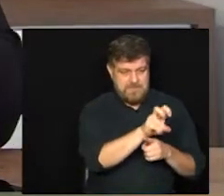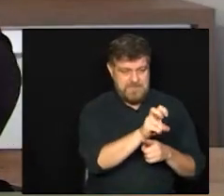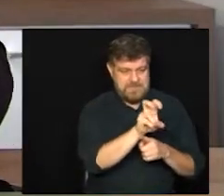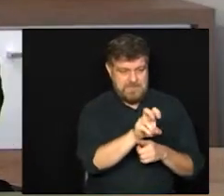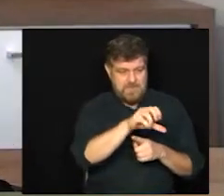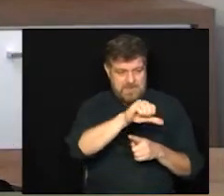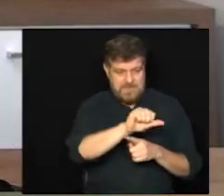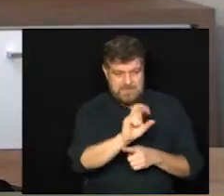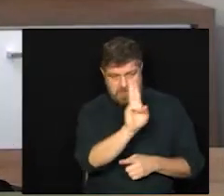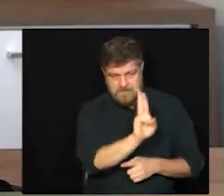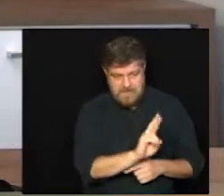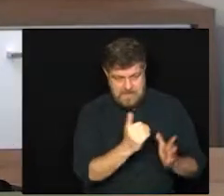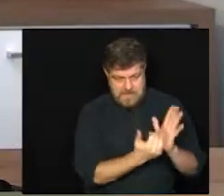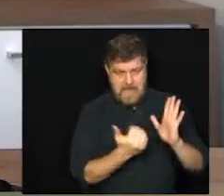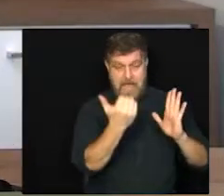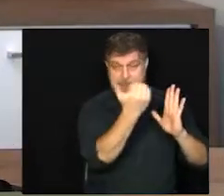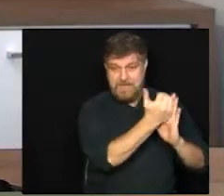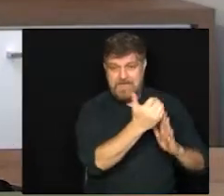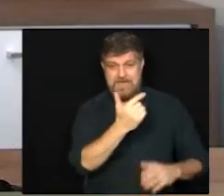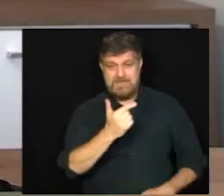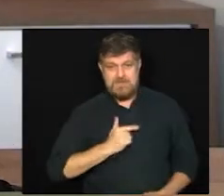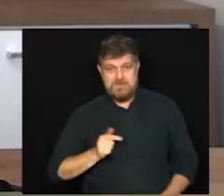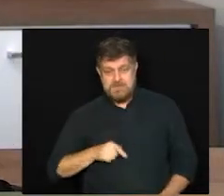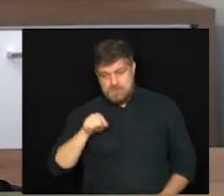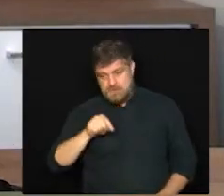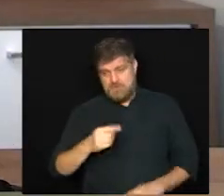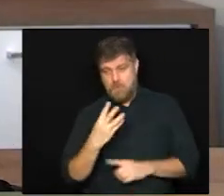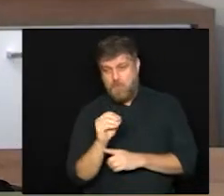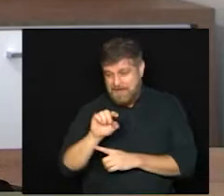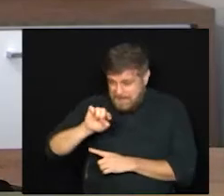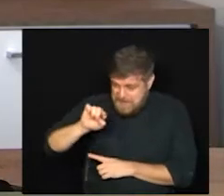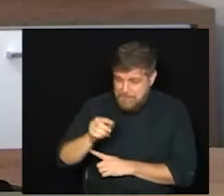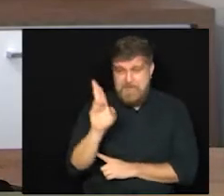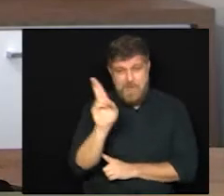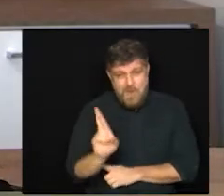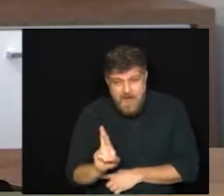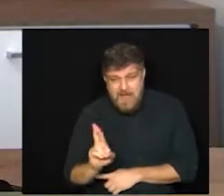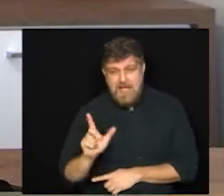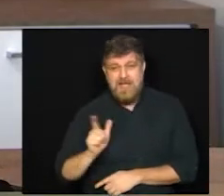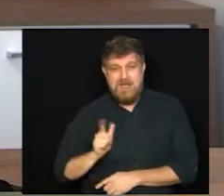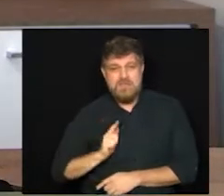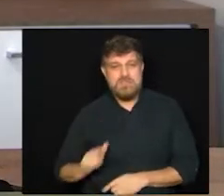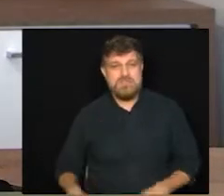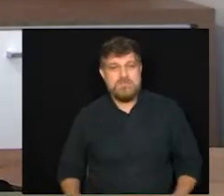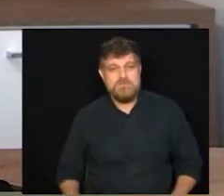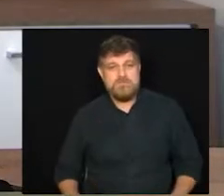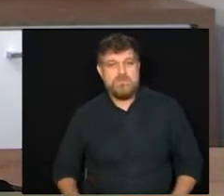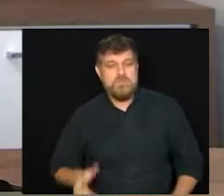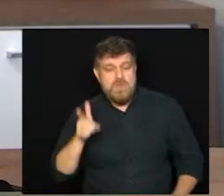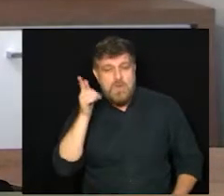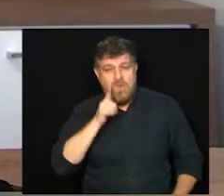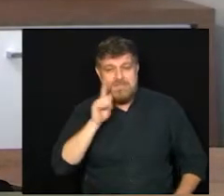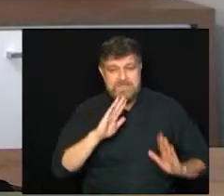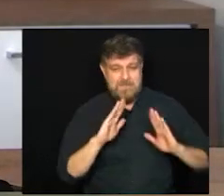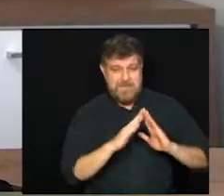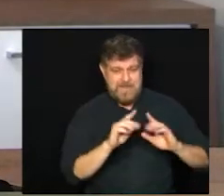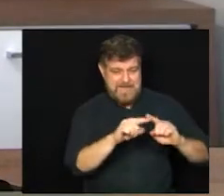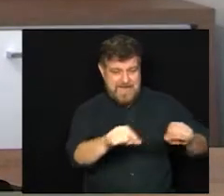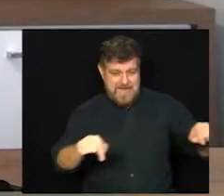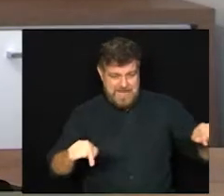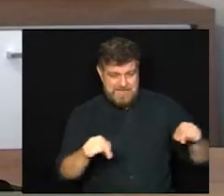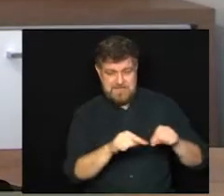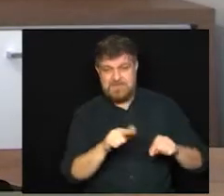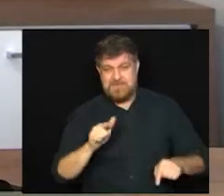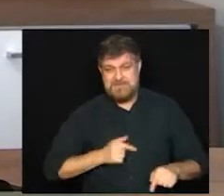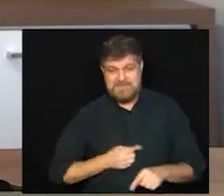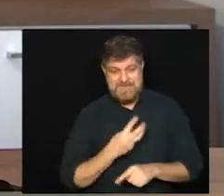28.559, tive rendimentos isentos acima de R$ 40.000, tive posse ou propriedade de bens ou direitos